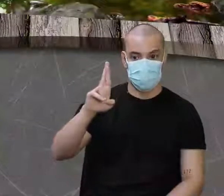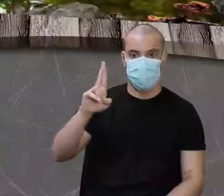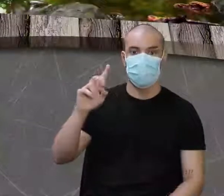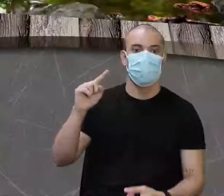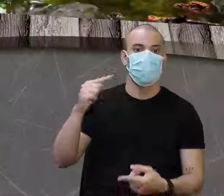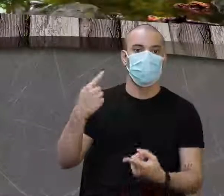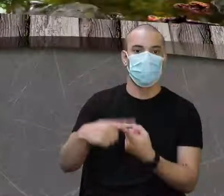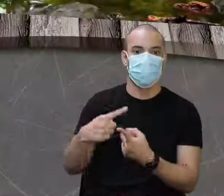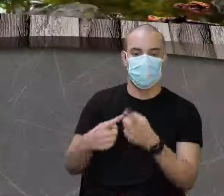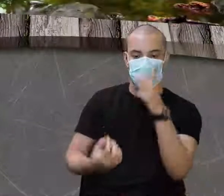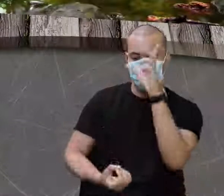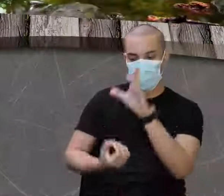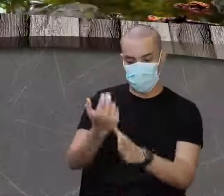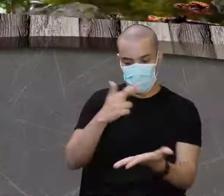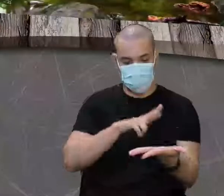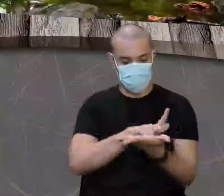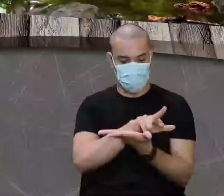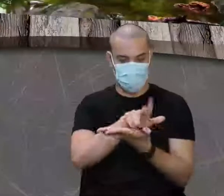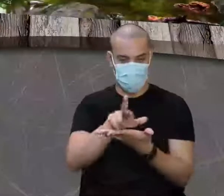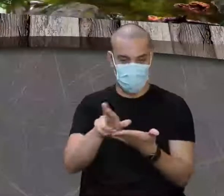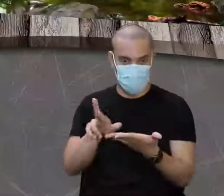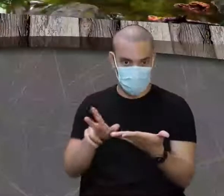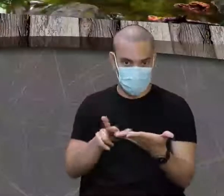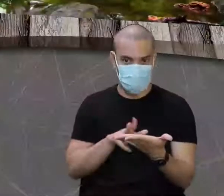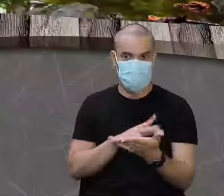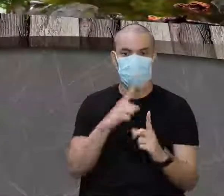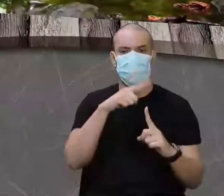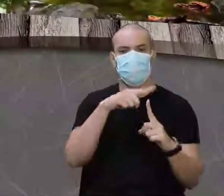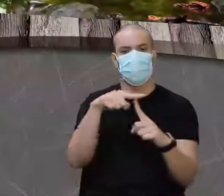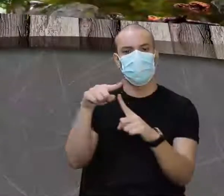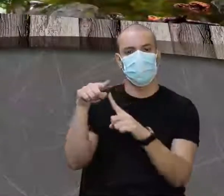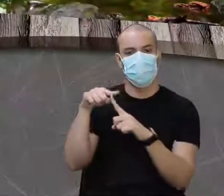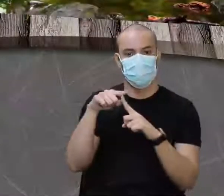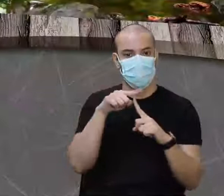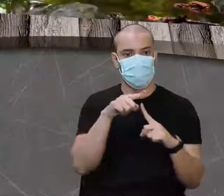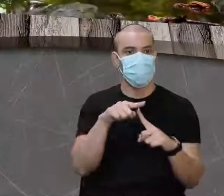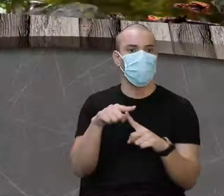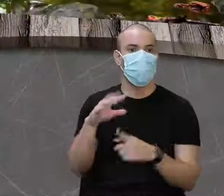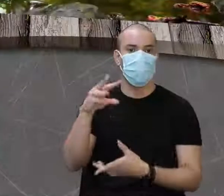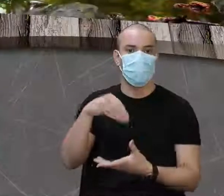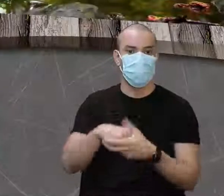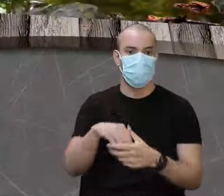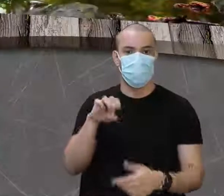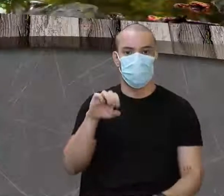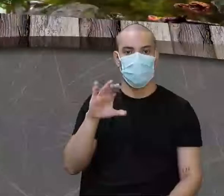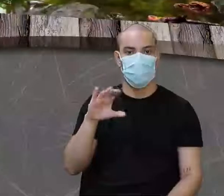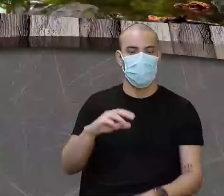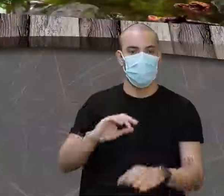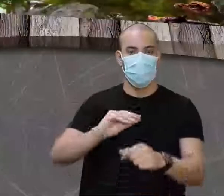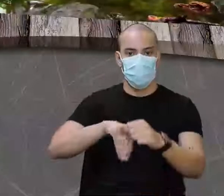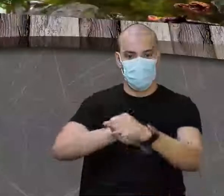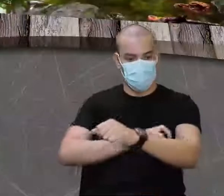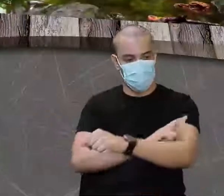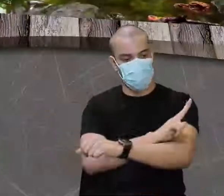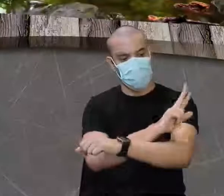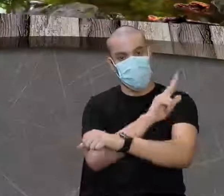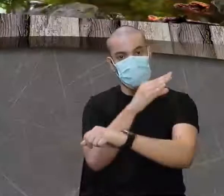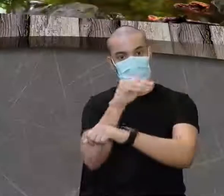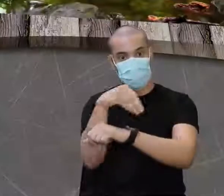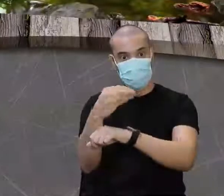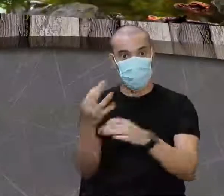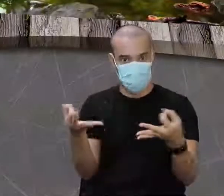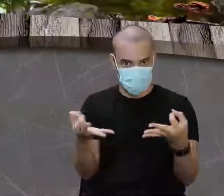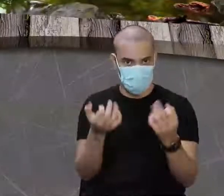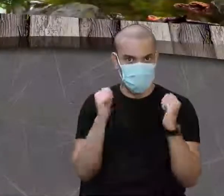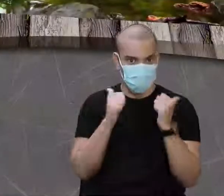né, formando aquela diversidade nos diferentes tipos de ecossistemas. Perfeito? E eles